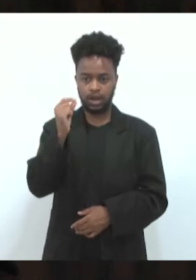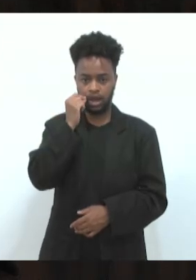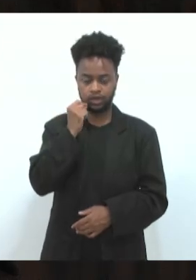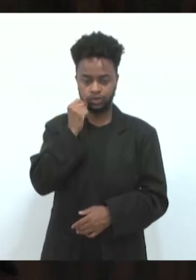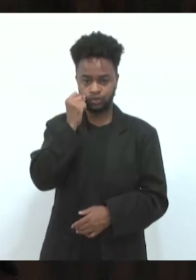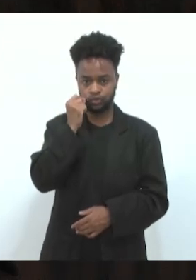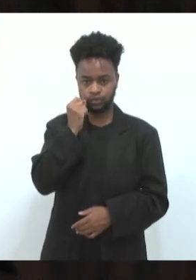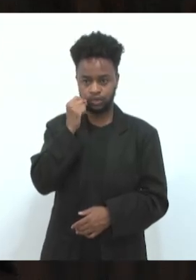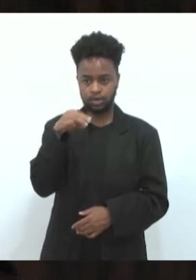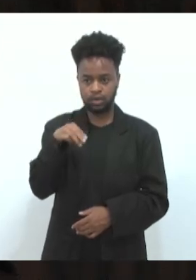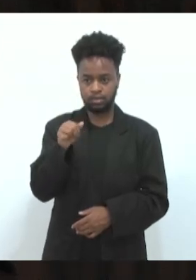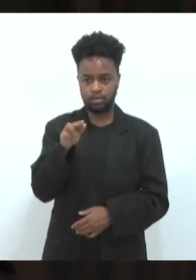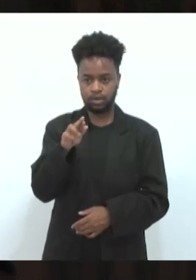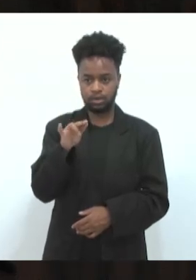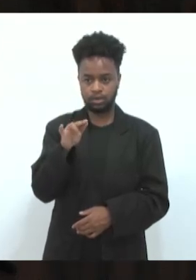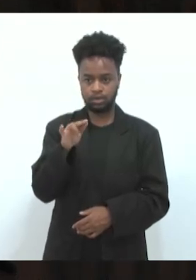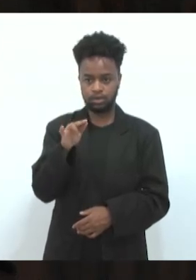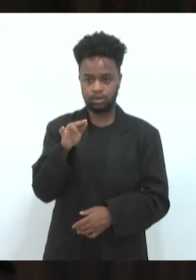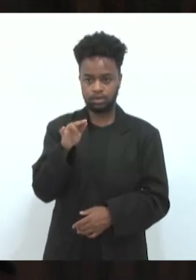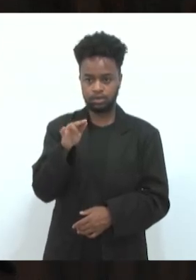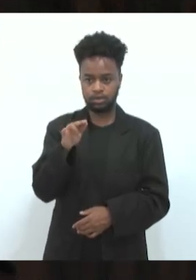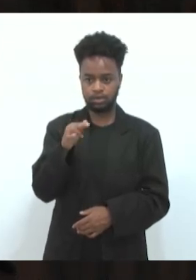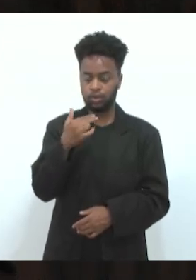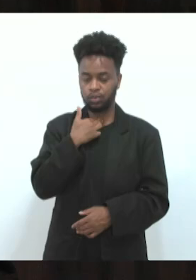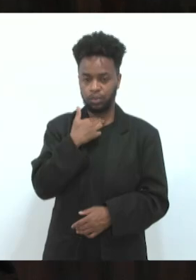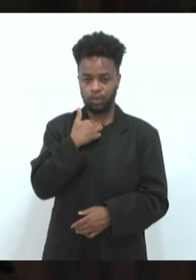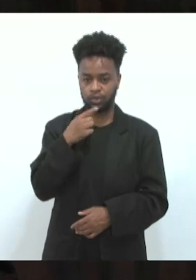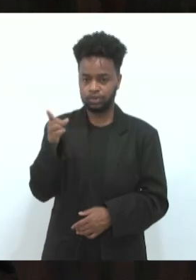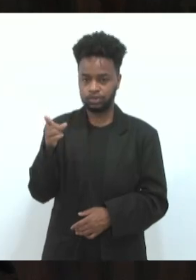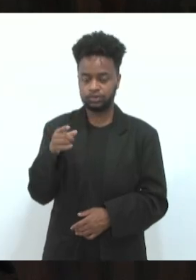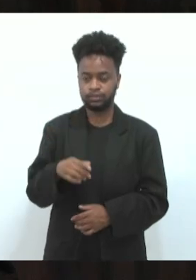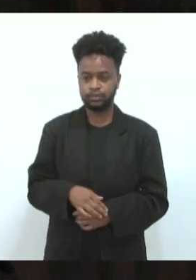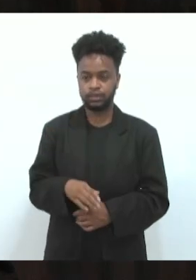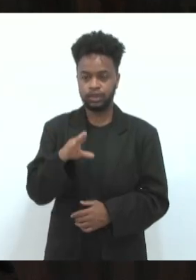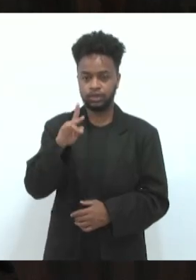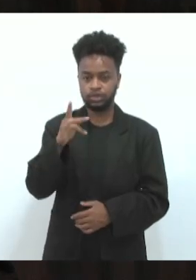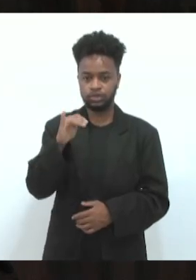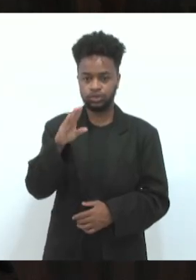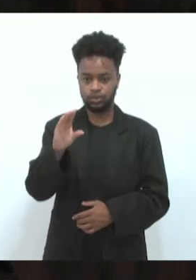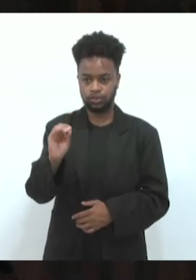Ratinho, Marina do MST... Ah, não pode. Chico Machado.